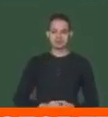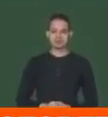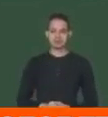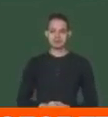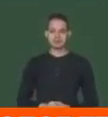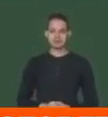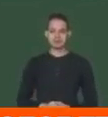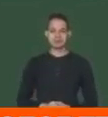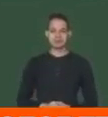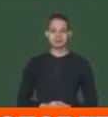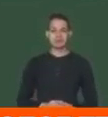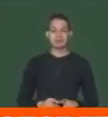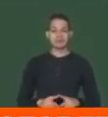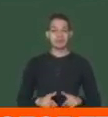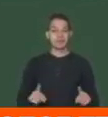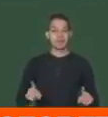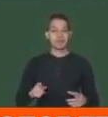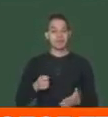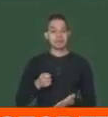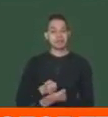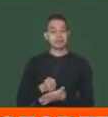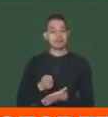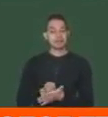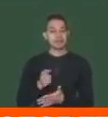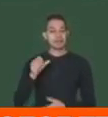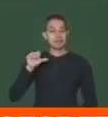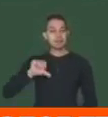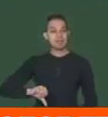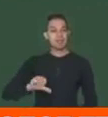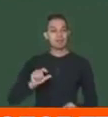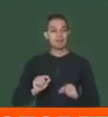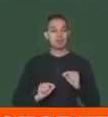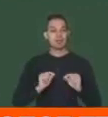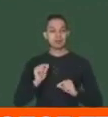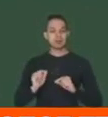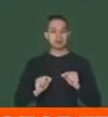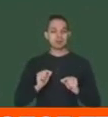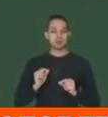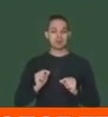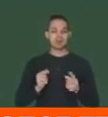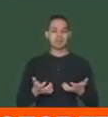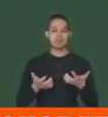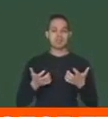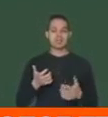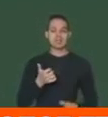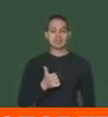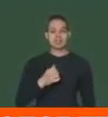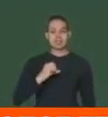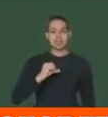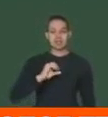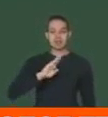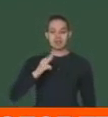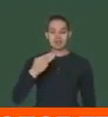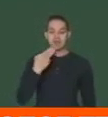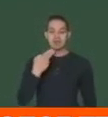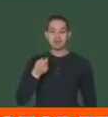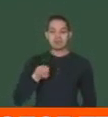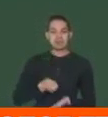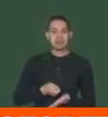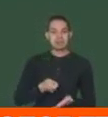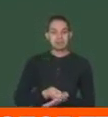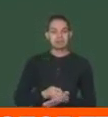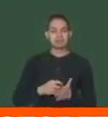a impositividade era ainda pior, deputado Enio, e queriam colocar 19 bilhões em positivo. Ou